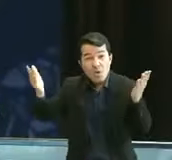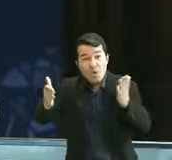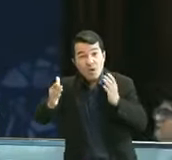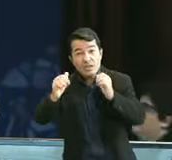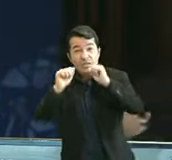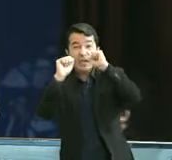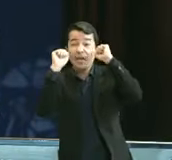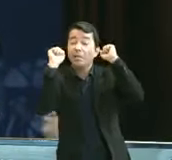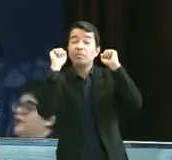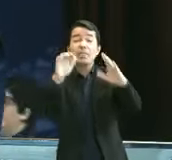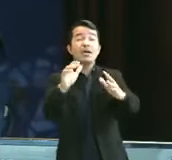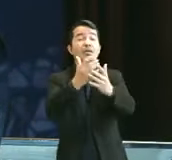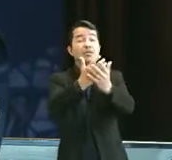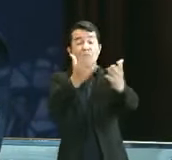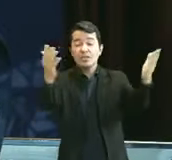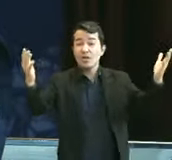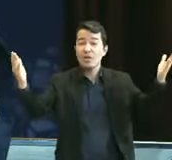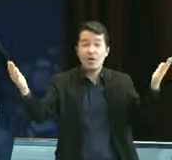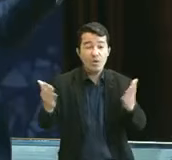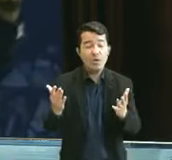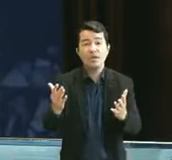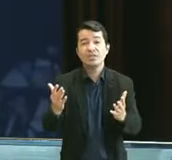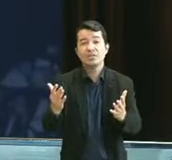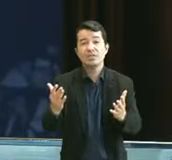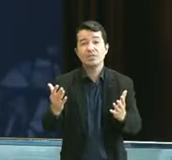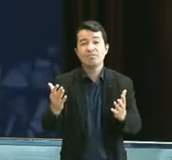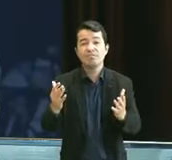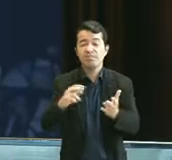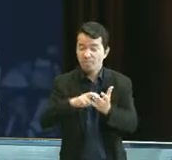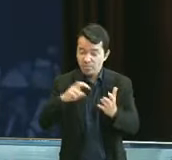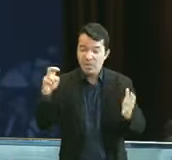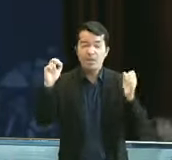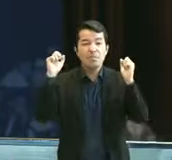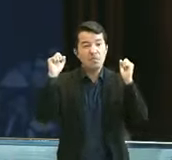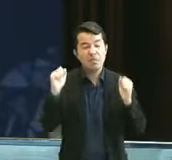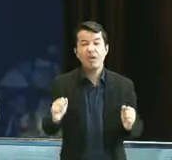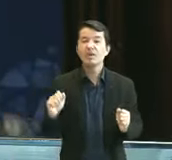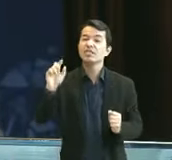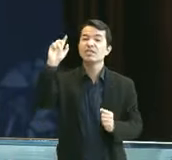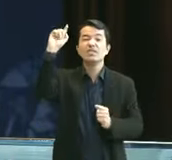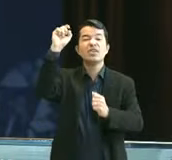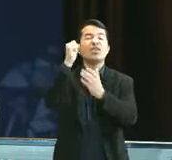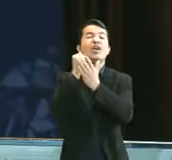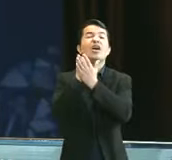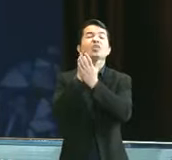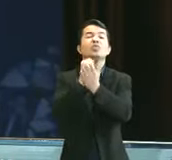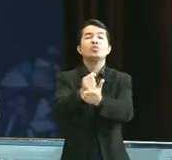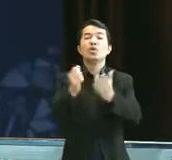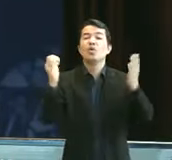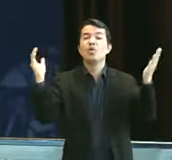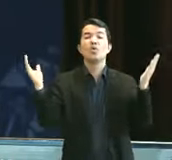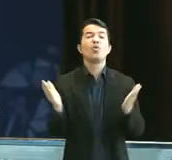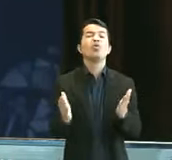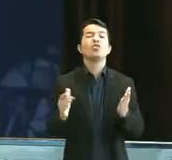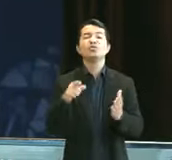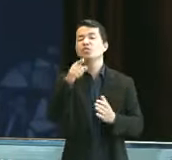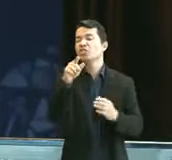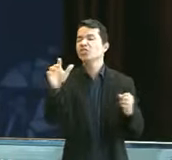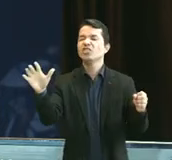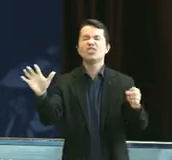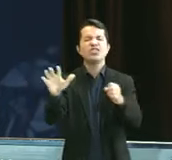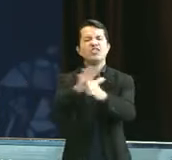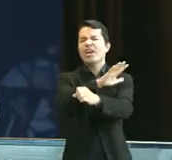Deus de graça, Deus de favor. Ele é Deus que nos torna plenos,